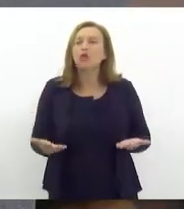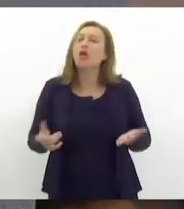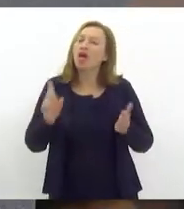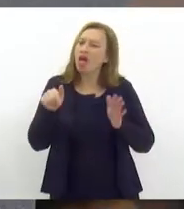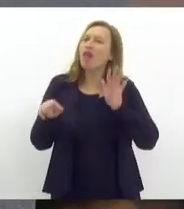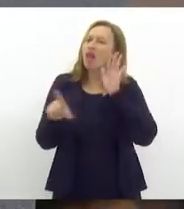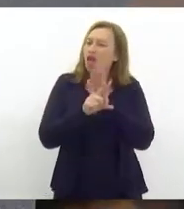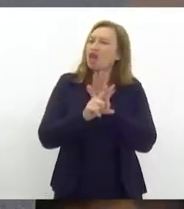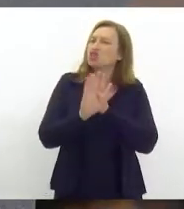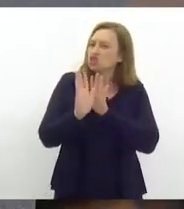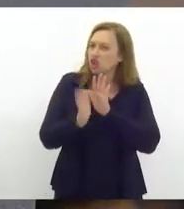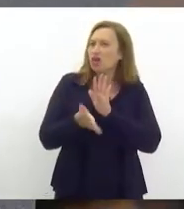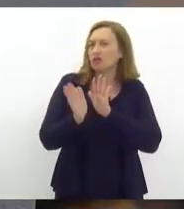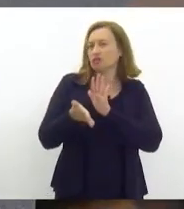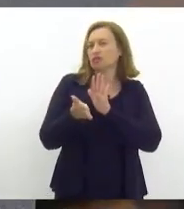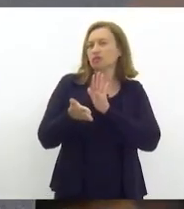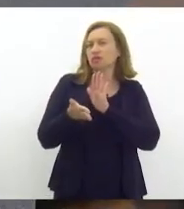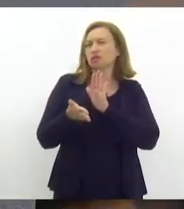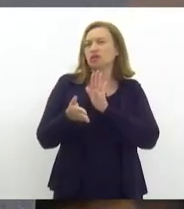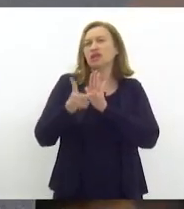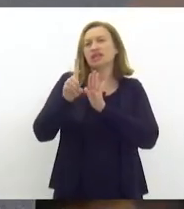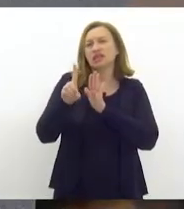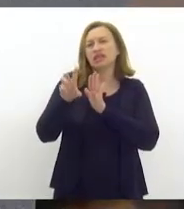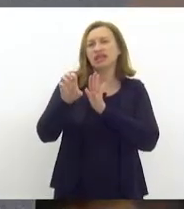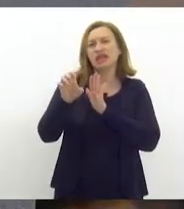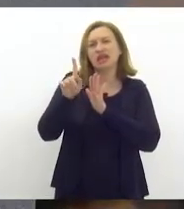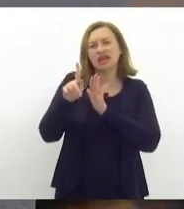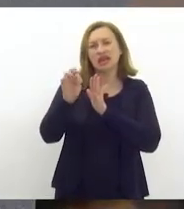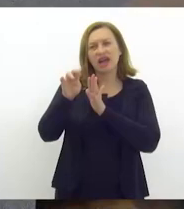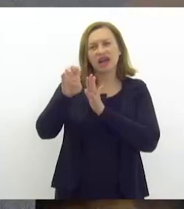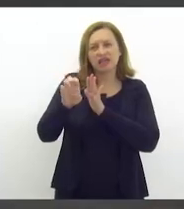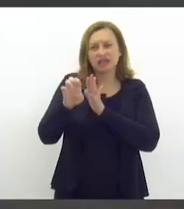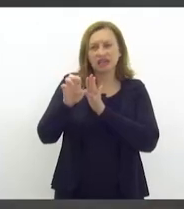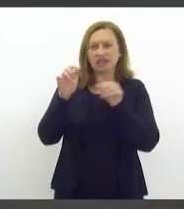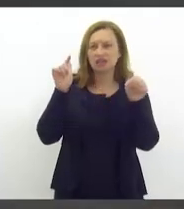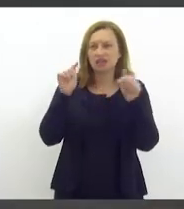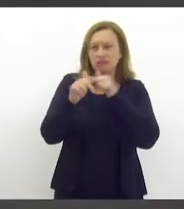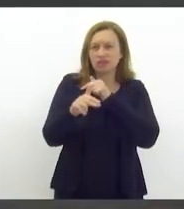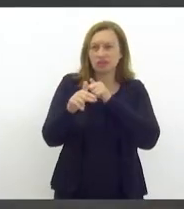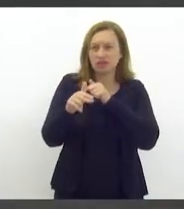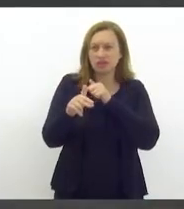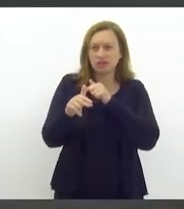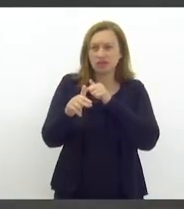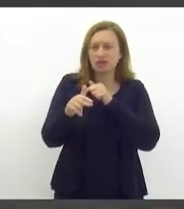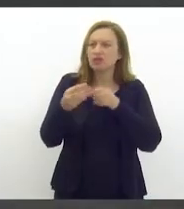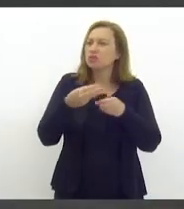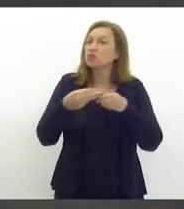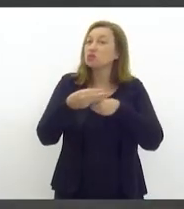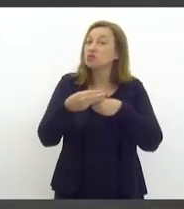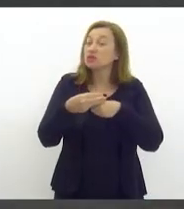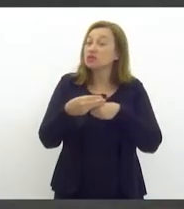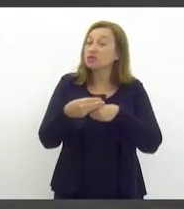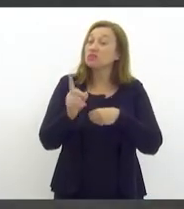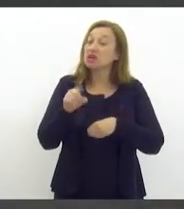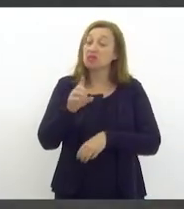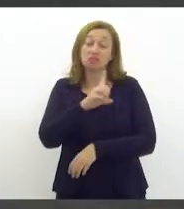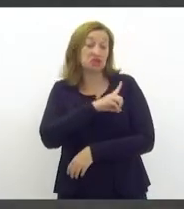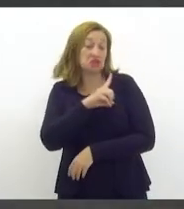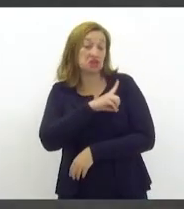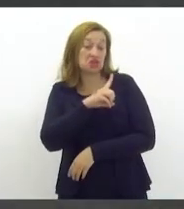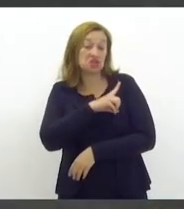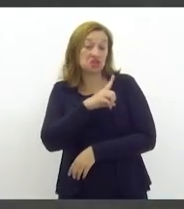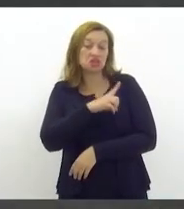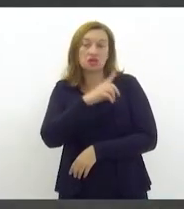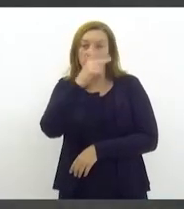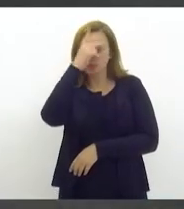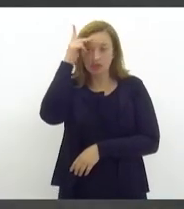lei em vigor que a DECRAD seja internalizada em municípios, que atualmente é uma delegacia com pessoas muito